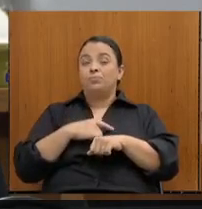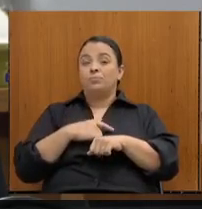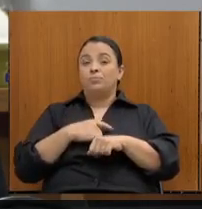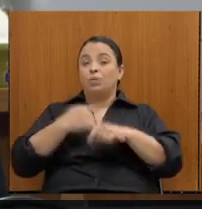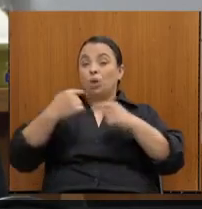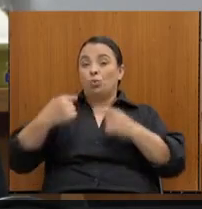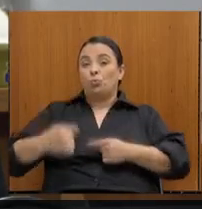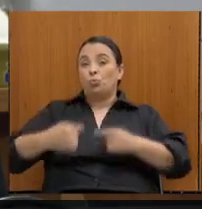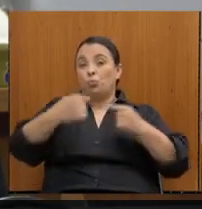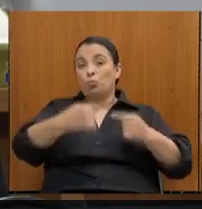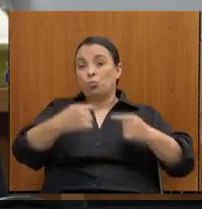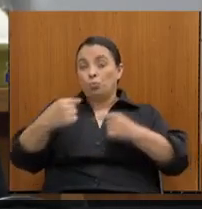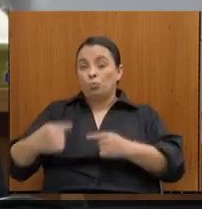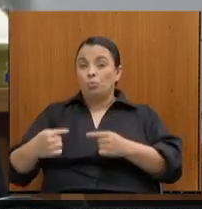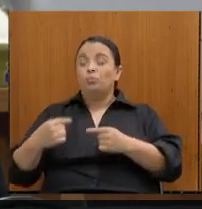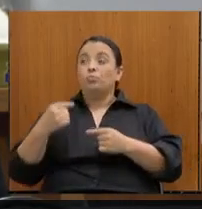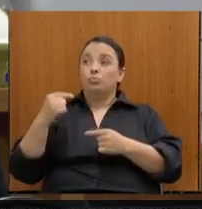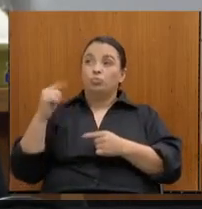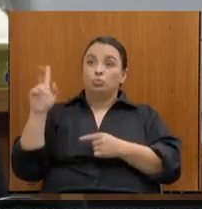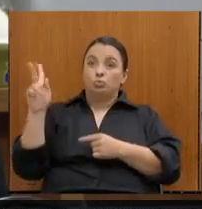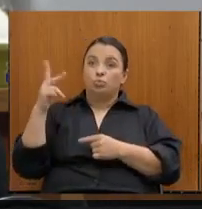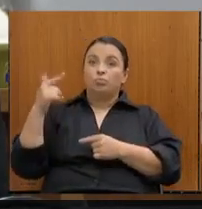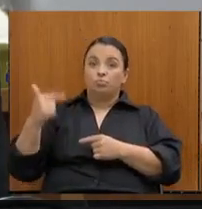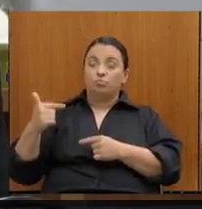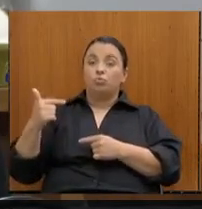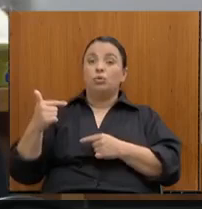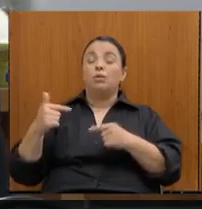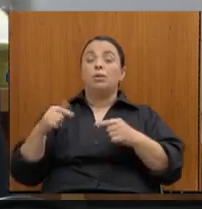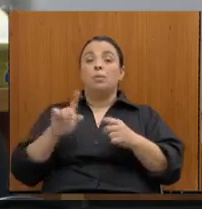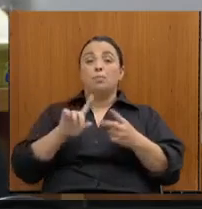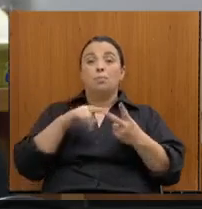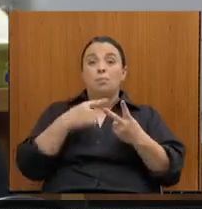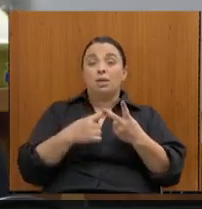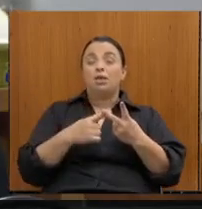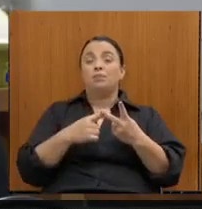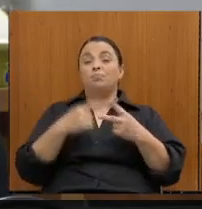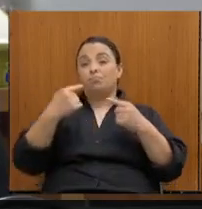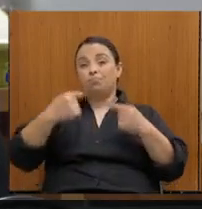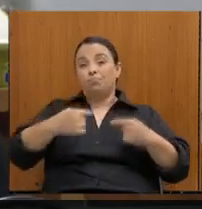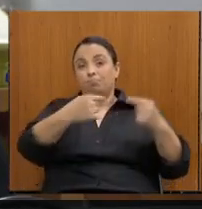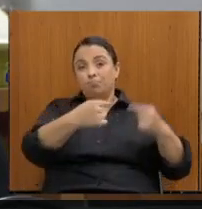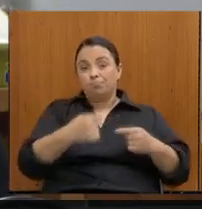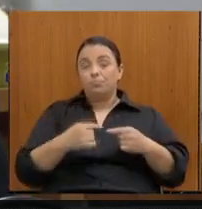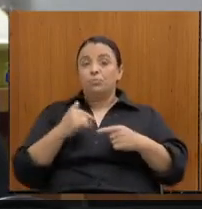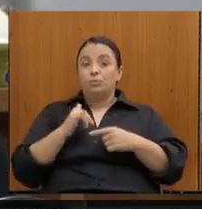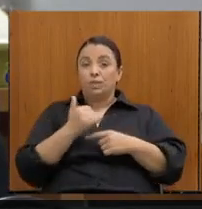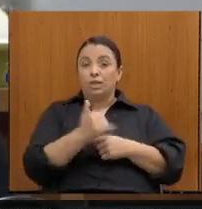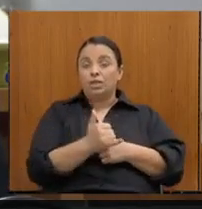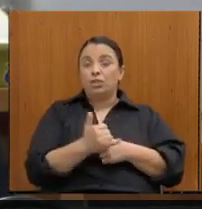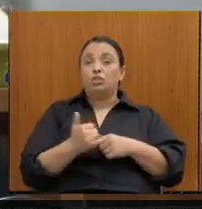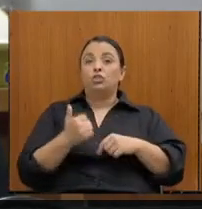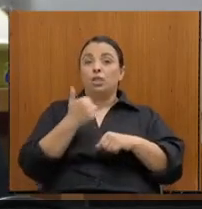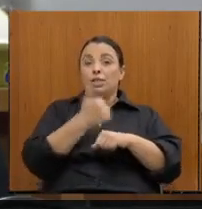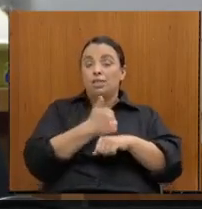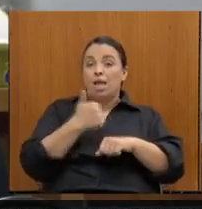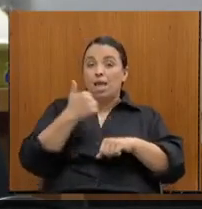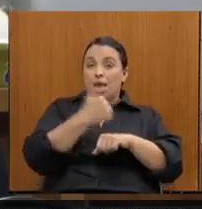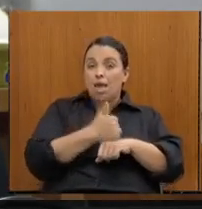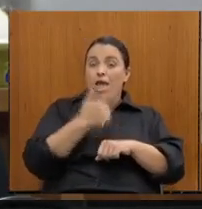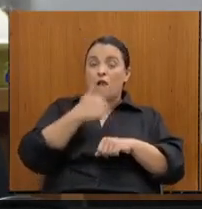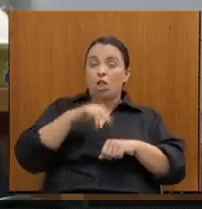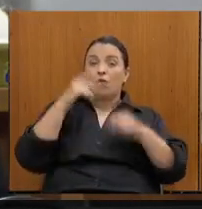hidrogênio mas a concorrência pelas energias renováveis se fazem presentes em todos os cantos desse mundo